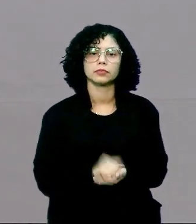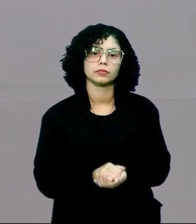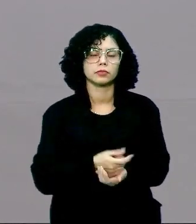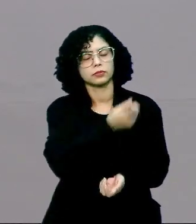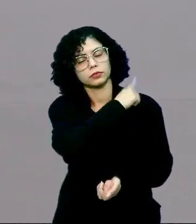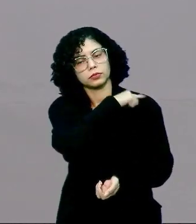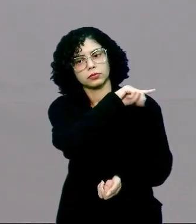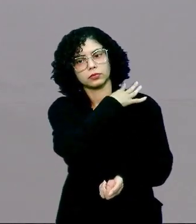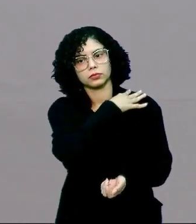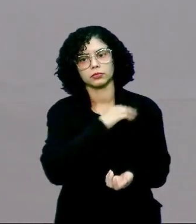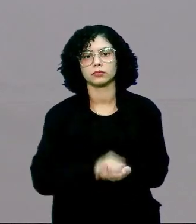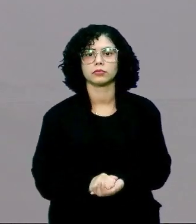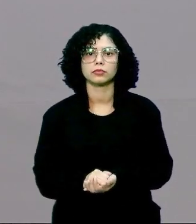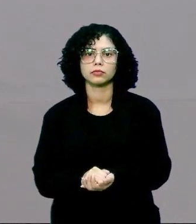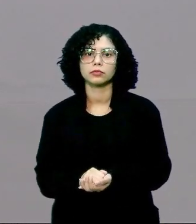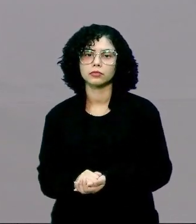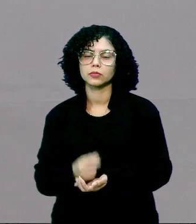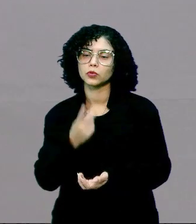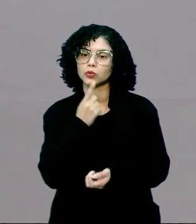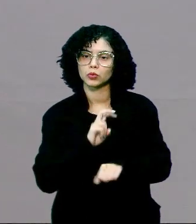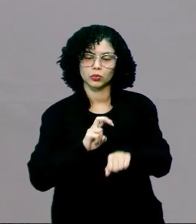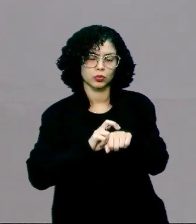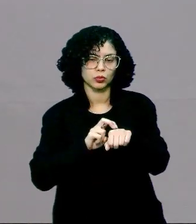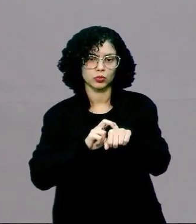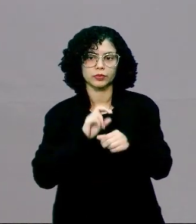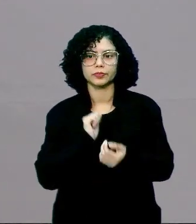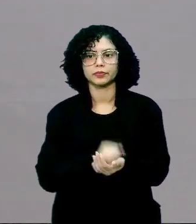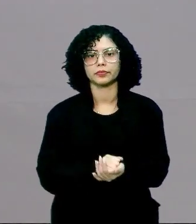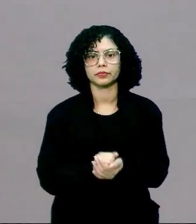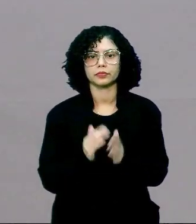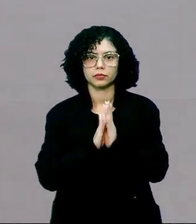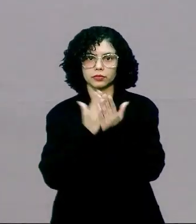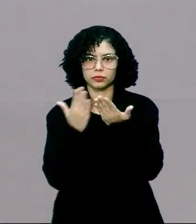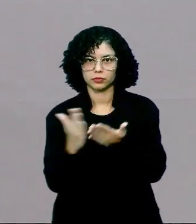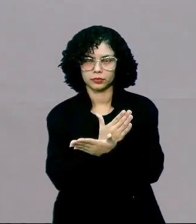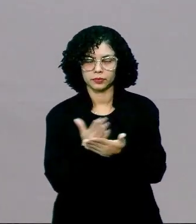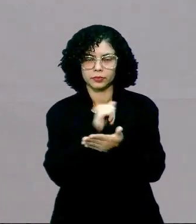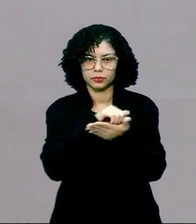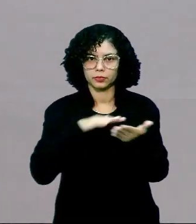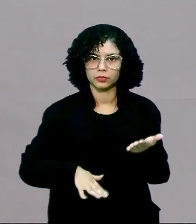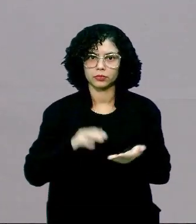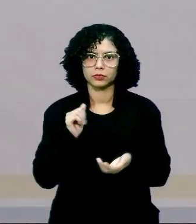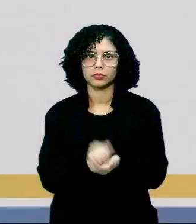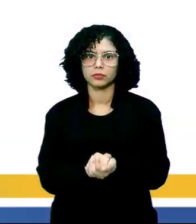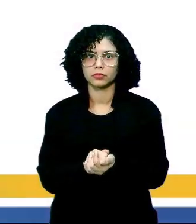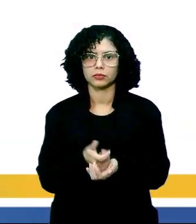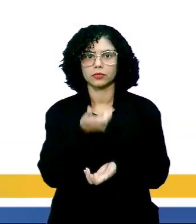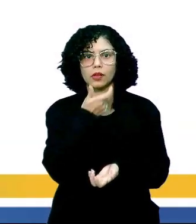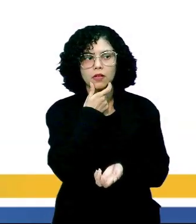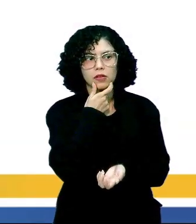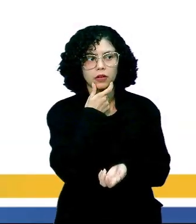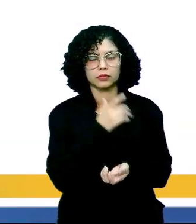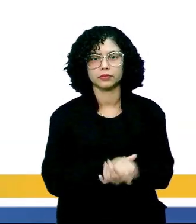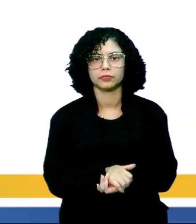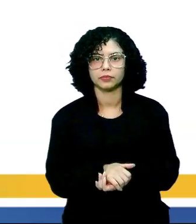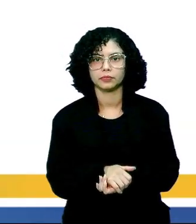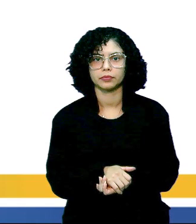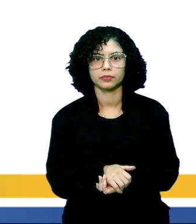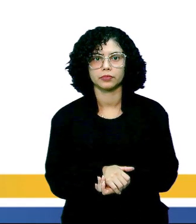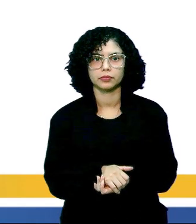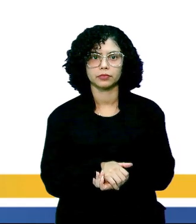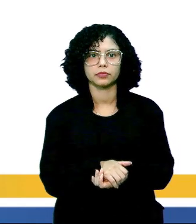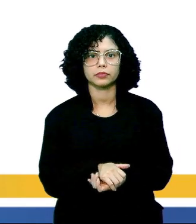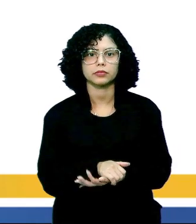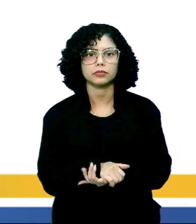primeiro ano, ok? Da capinha verde, e vai abrir o livro nas atividades de língua inglesa. Nesse